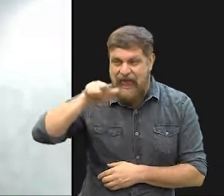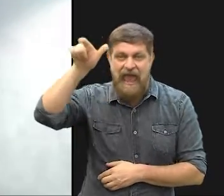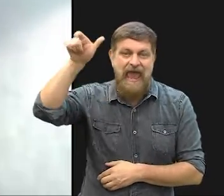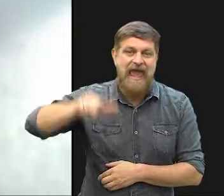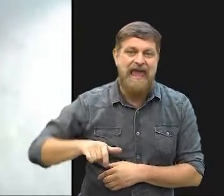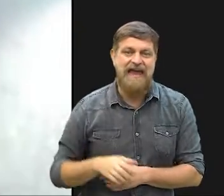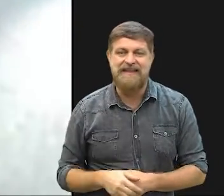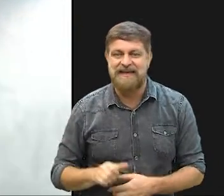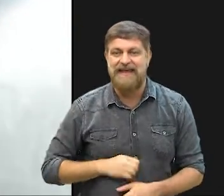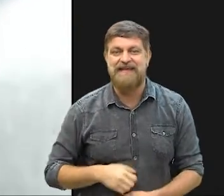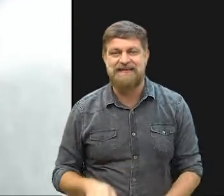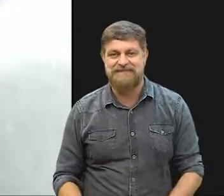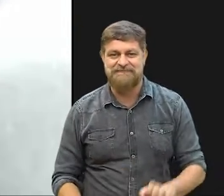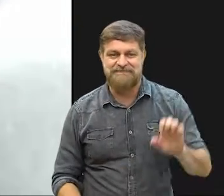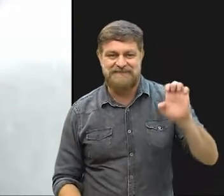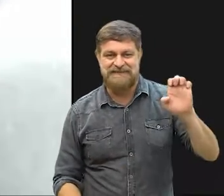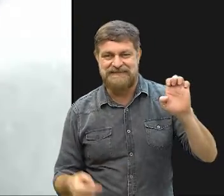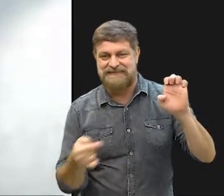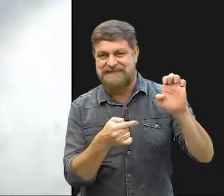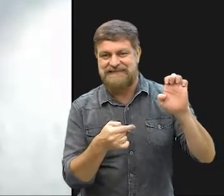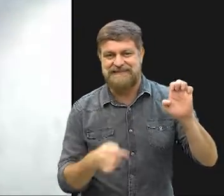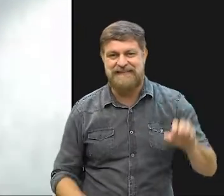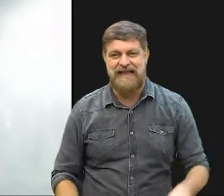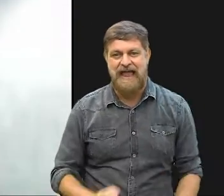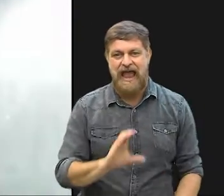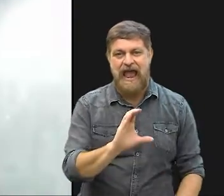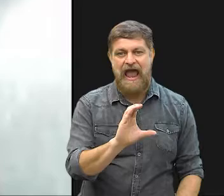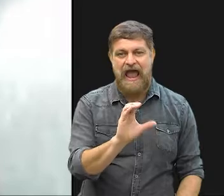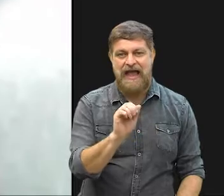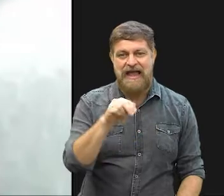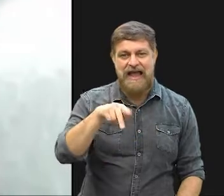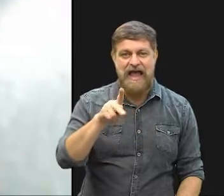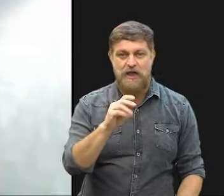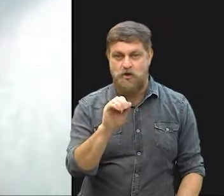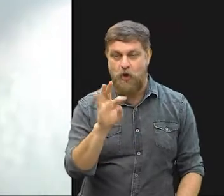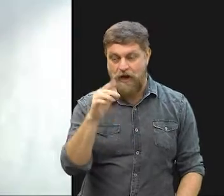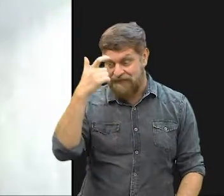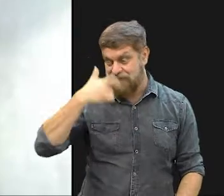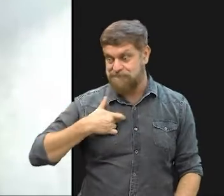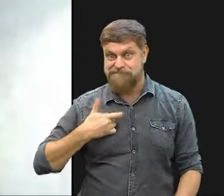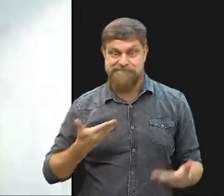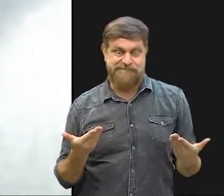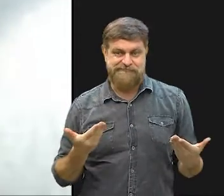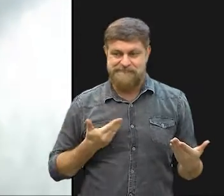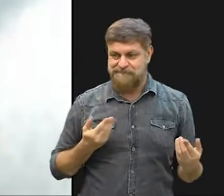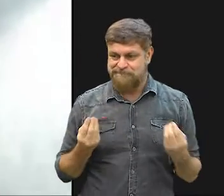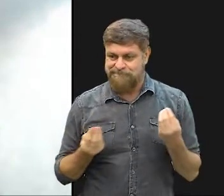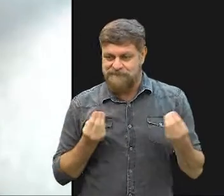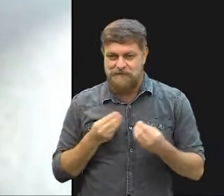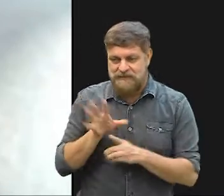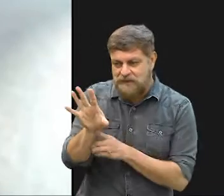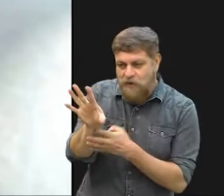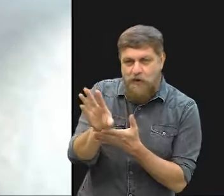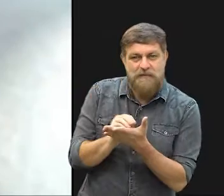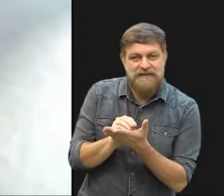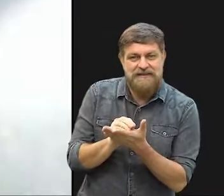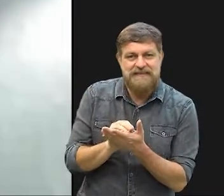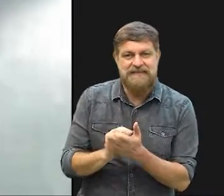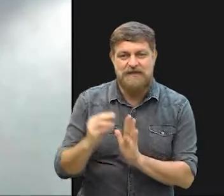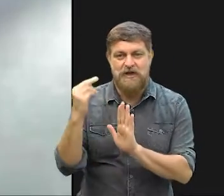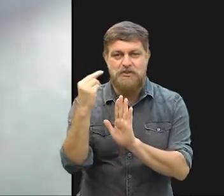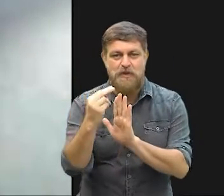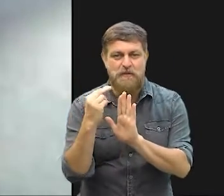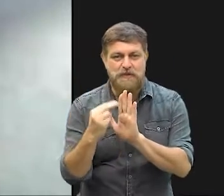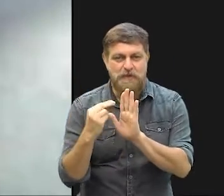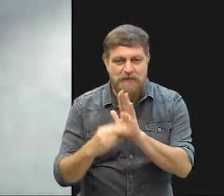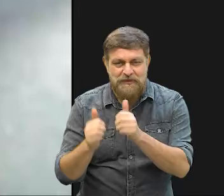habilidade dela, né? Nunca vou ter a qualidade técnica, mas eu sempre procurei me inspirar nessas meninas.